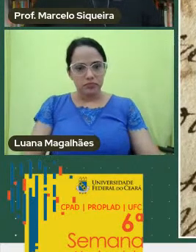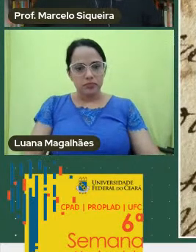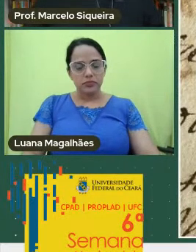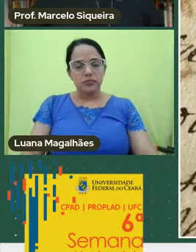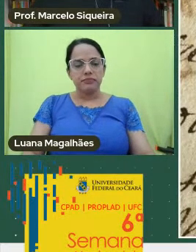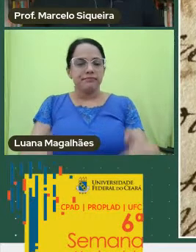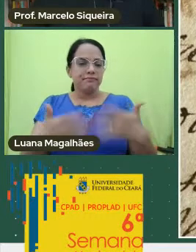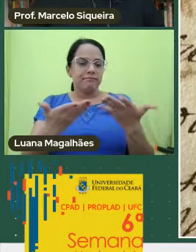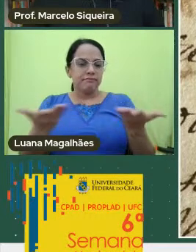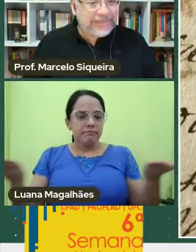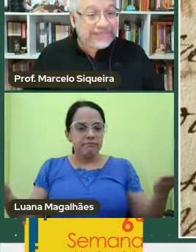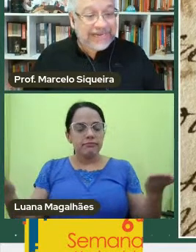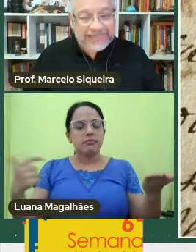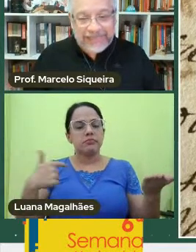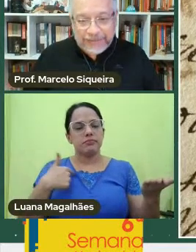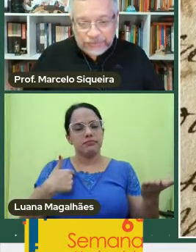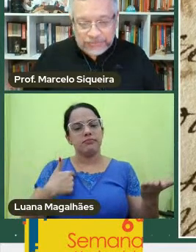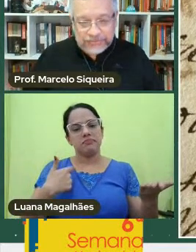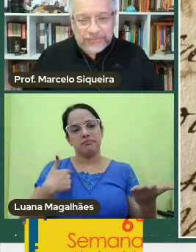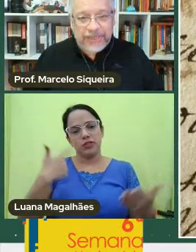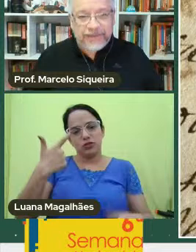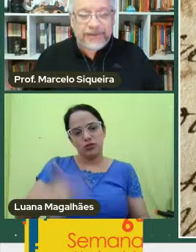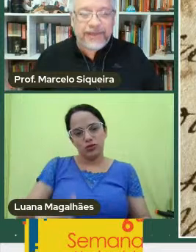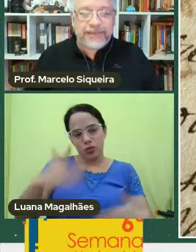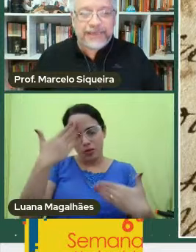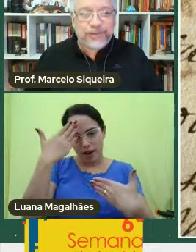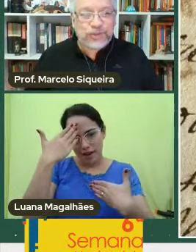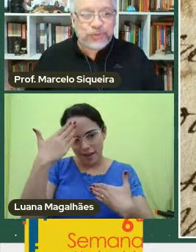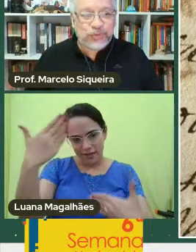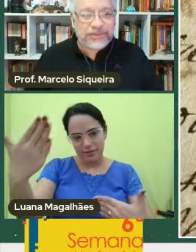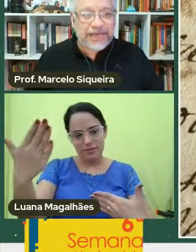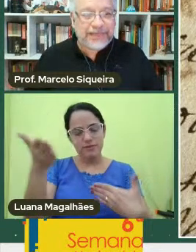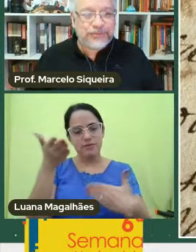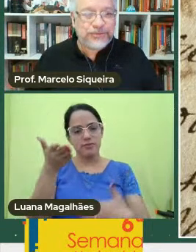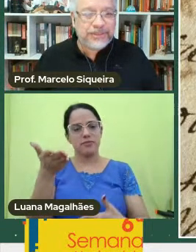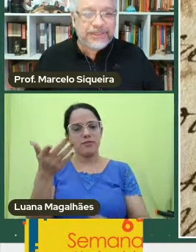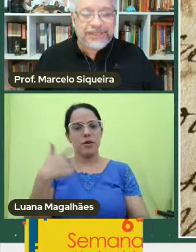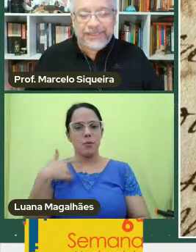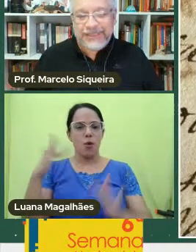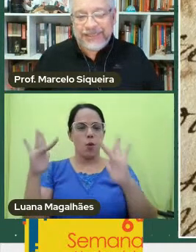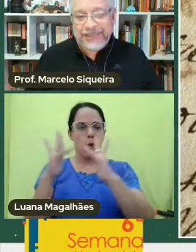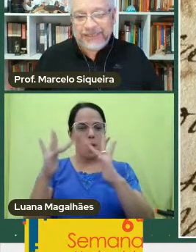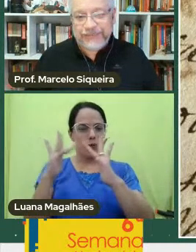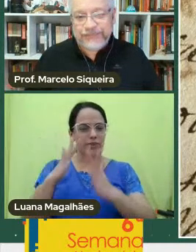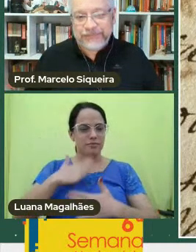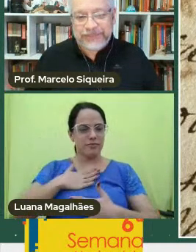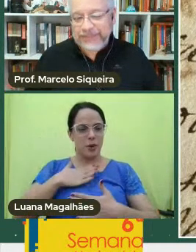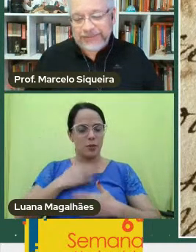Colegas, eu fico, mais uma vez, agradeço, né, aqui estão os meus contatos, e